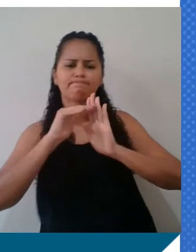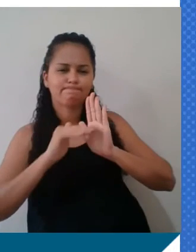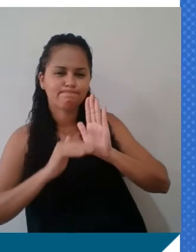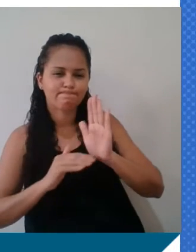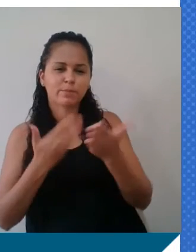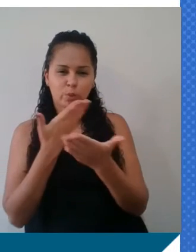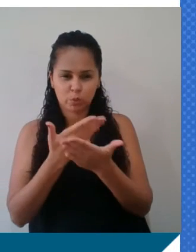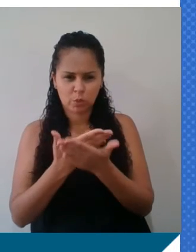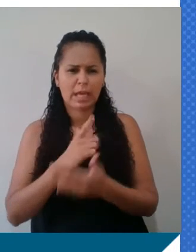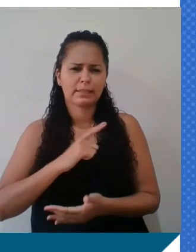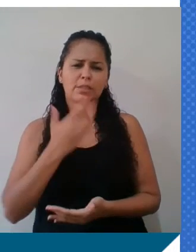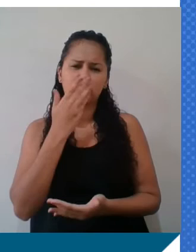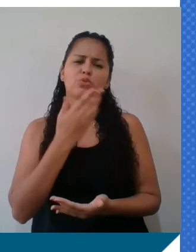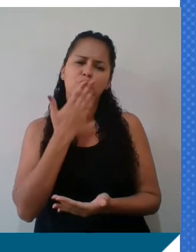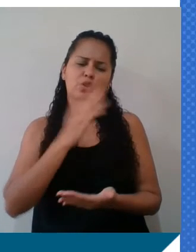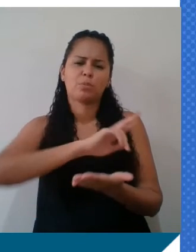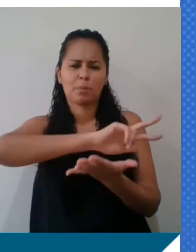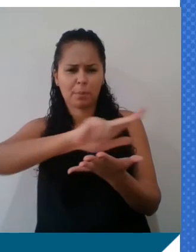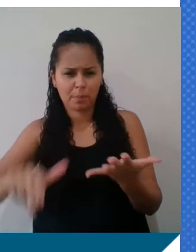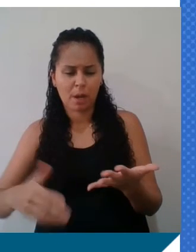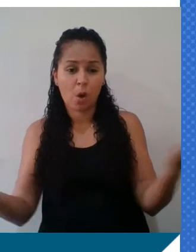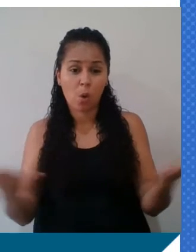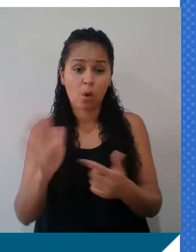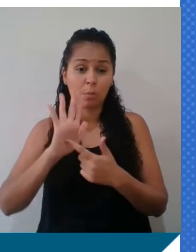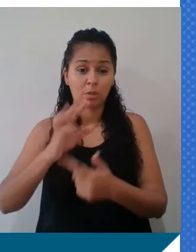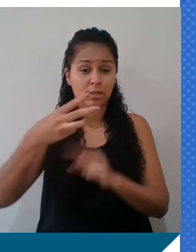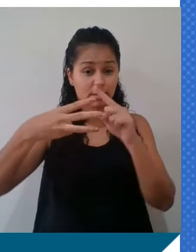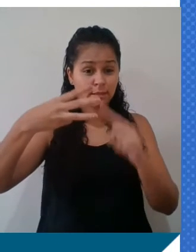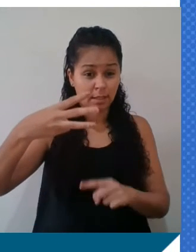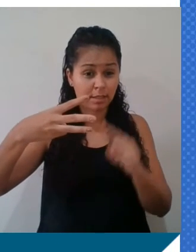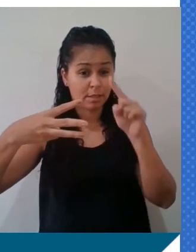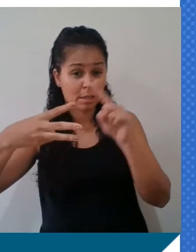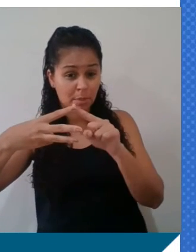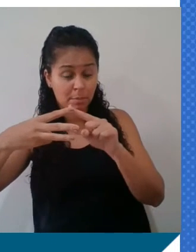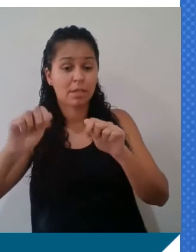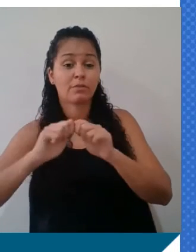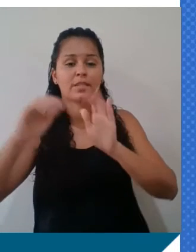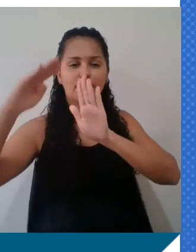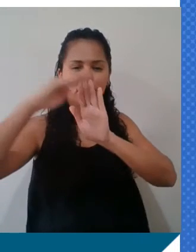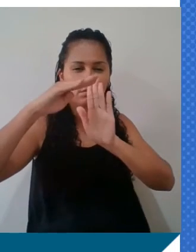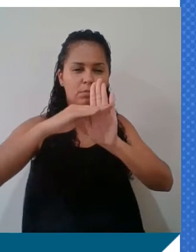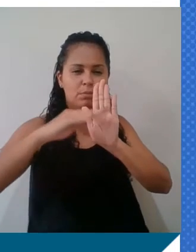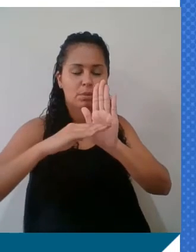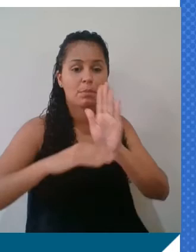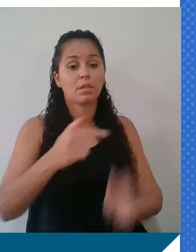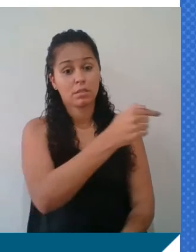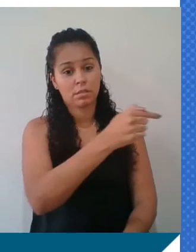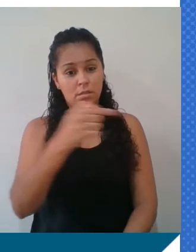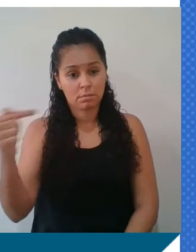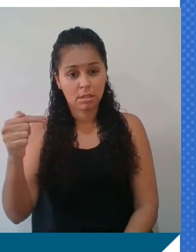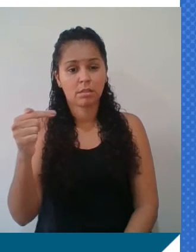estudar. E aí tem várias formas de a gente fazer isso. A gente trouxe 3 formas aqui para vocês. A primeira forma é fazer um cronograma, né, um cronograma